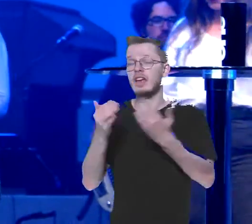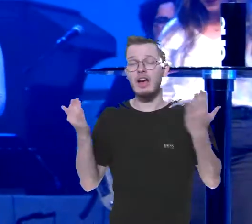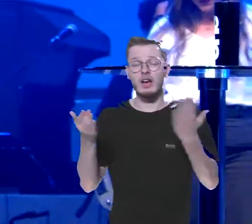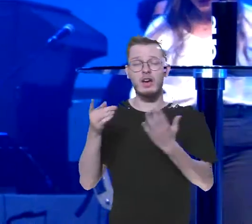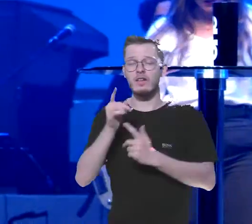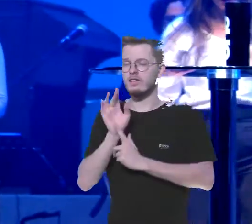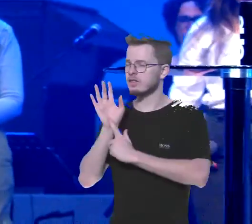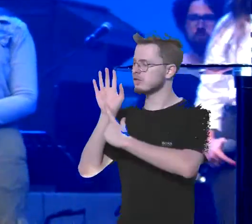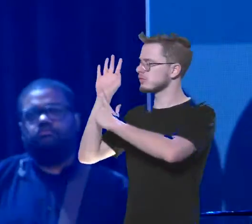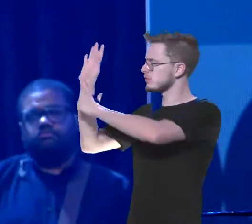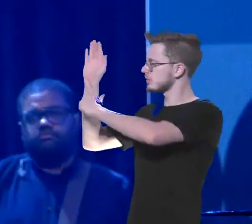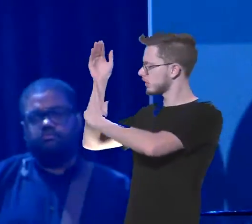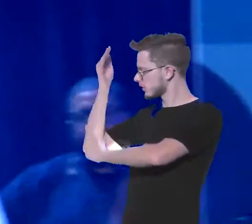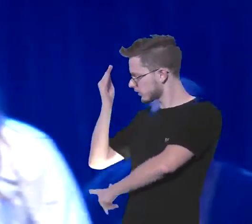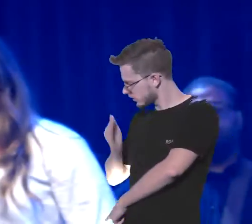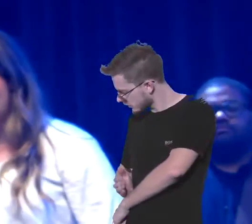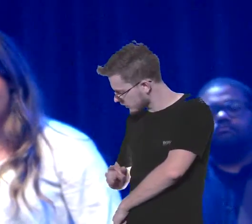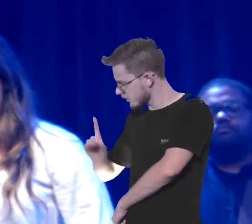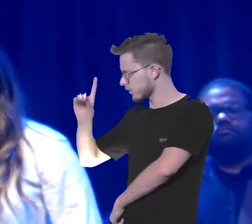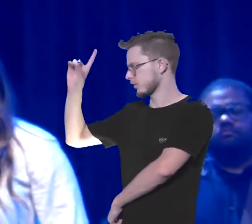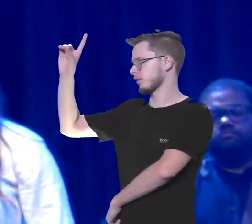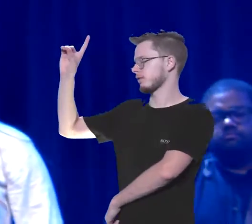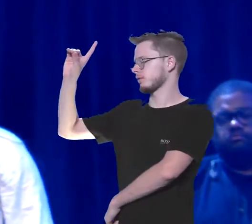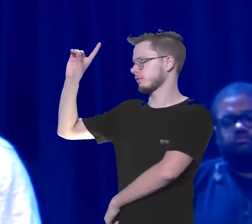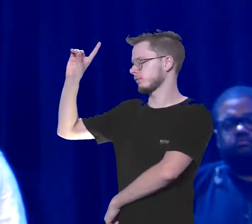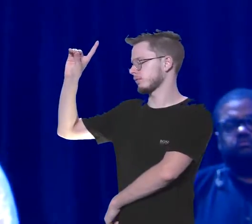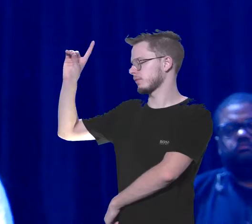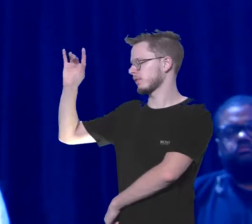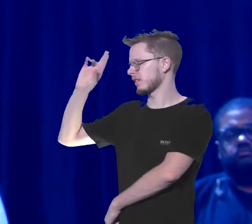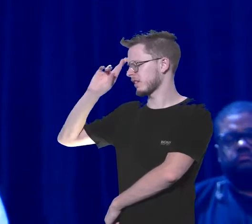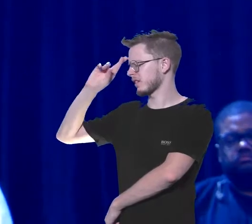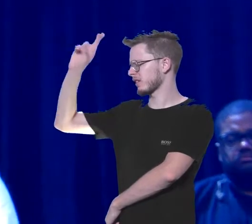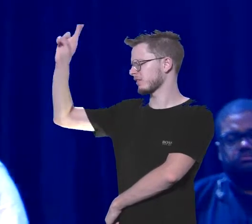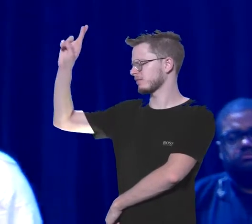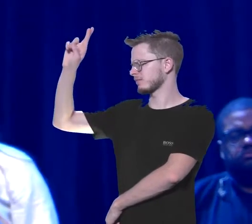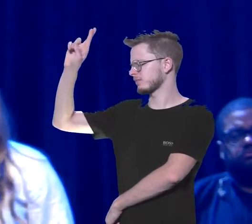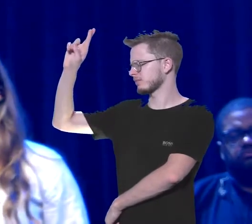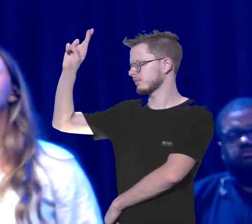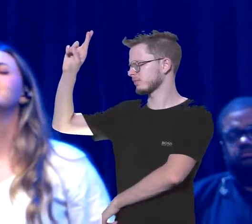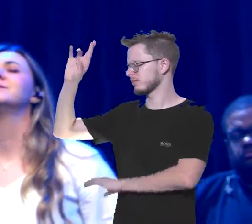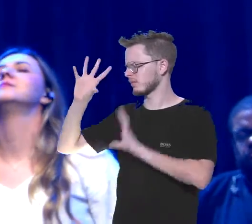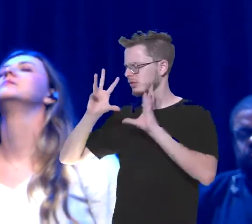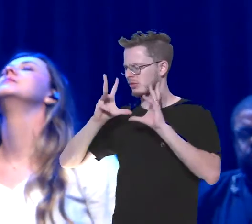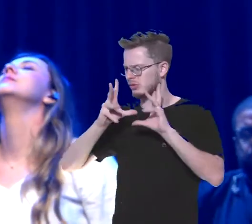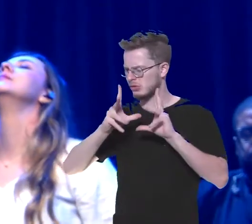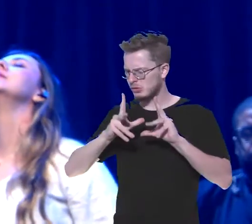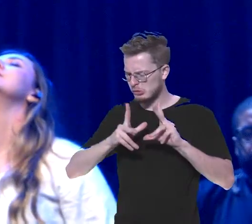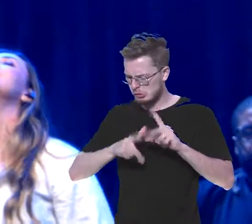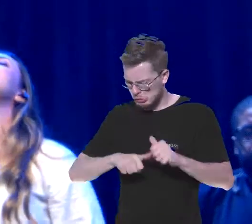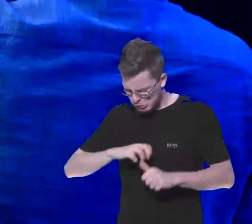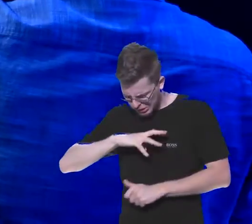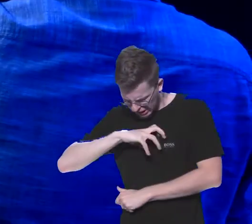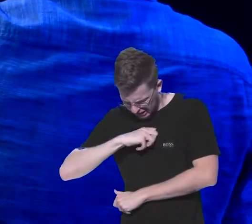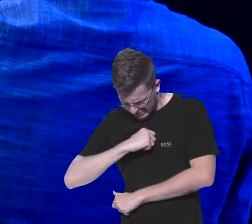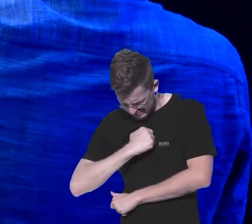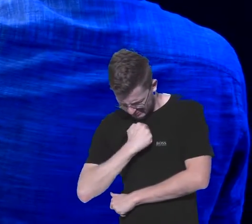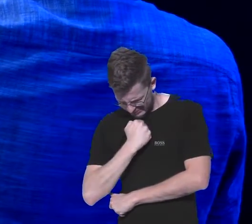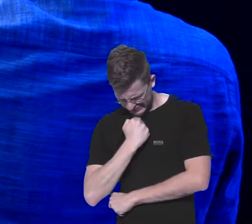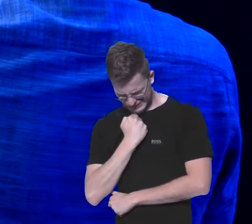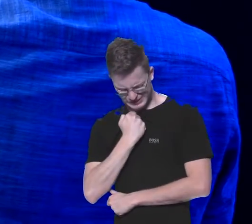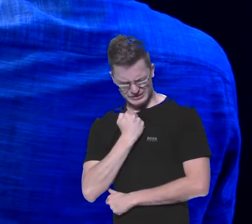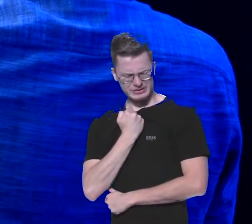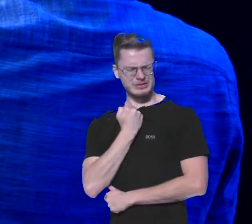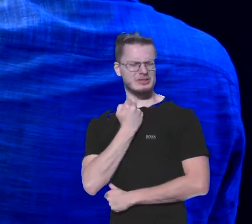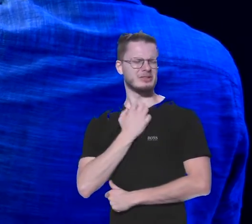na autoridade do nome de Jesus. Senhor, toda raiz de amargura, toda falta de perdão agora que